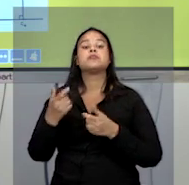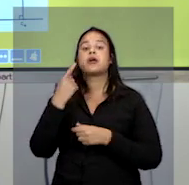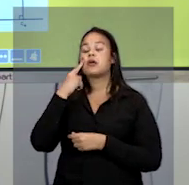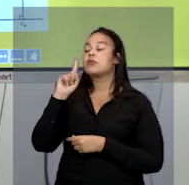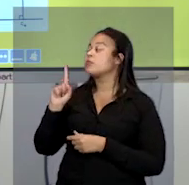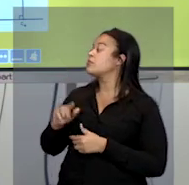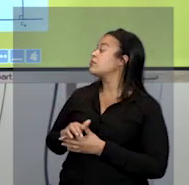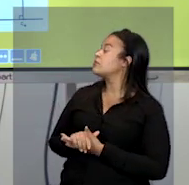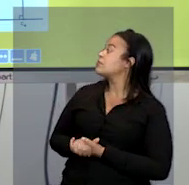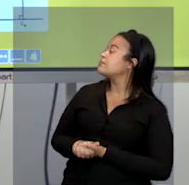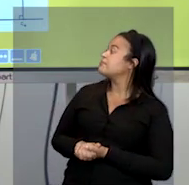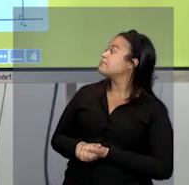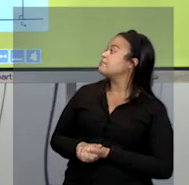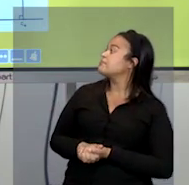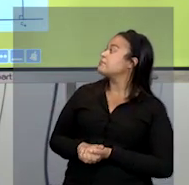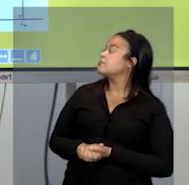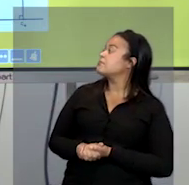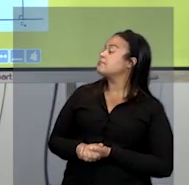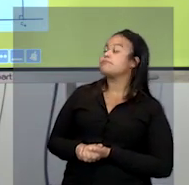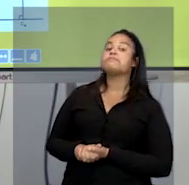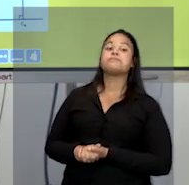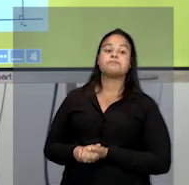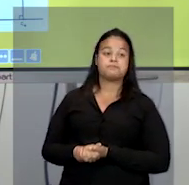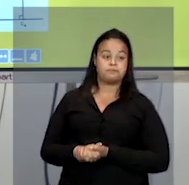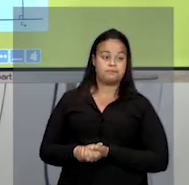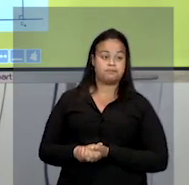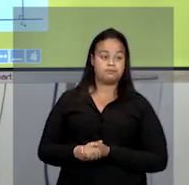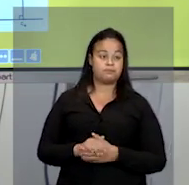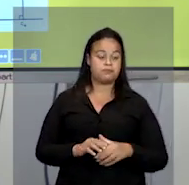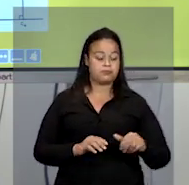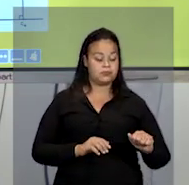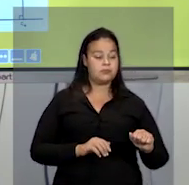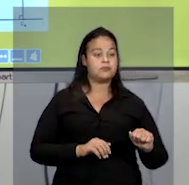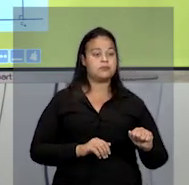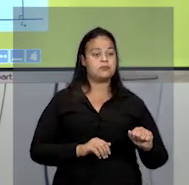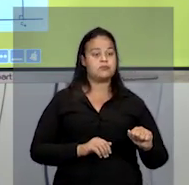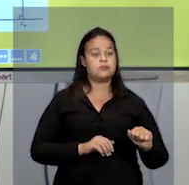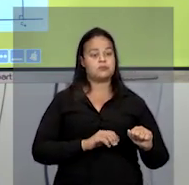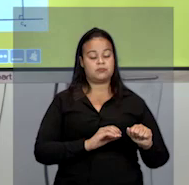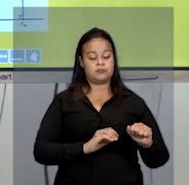tela. Então, nós temos o triângulo AC1B1,